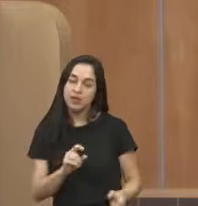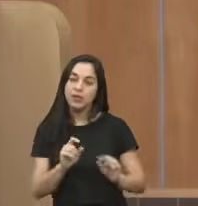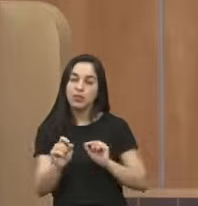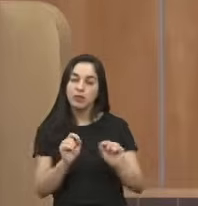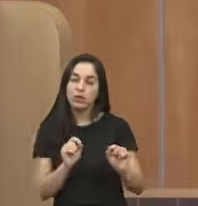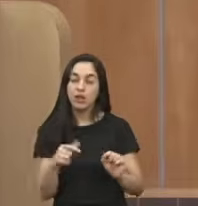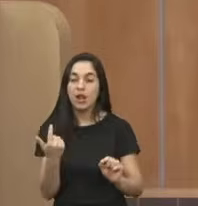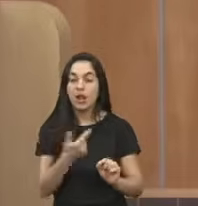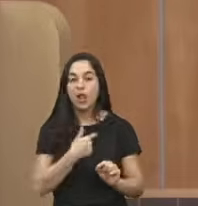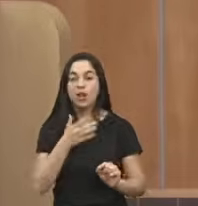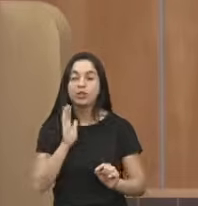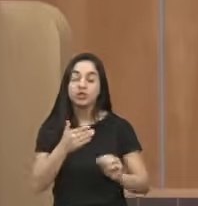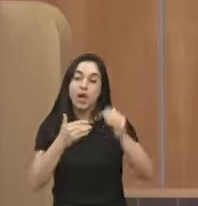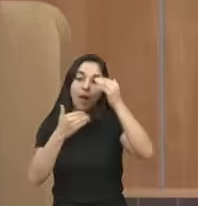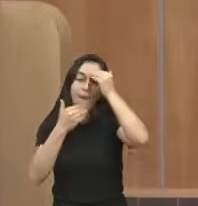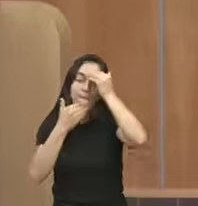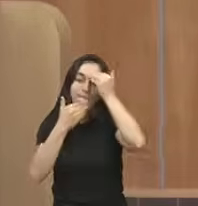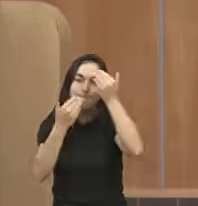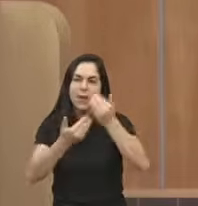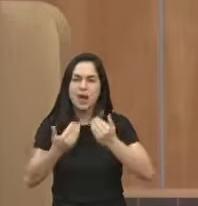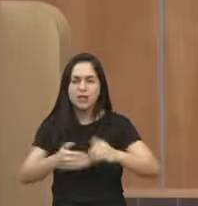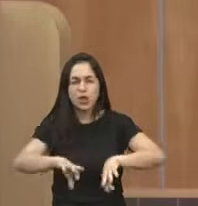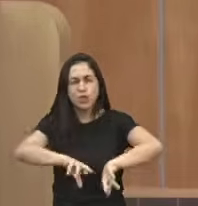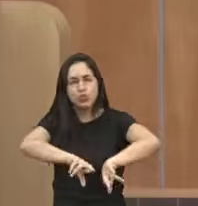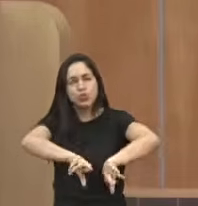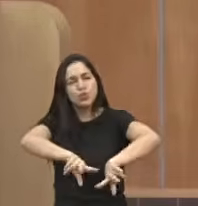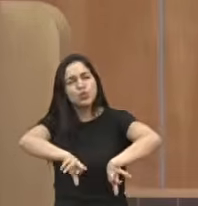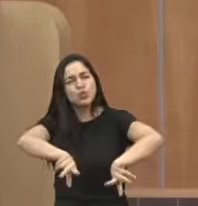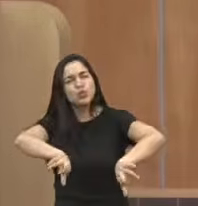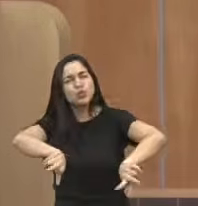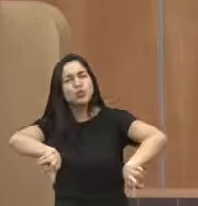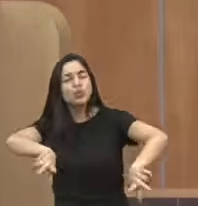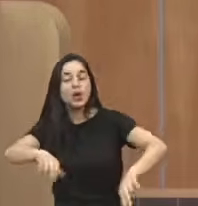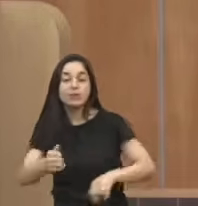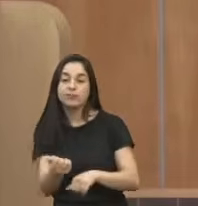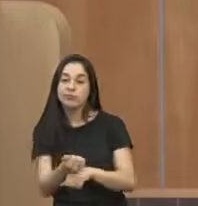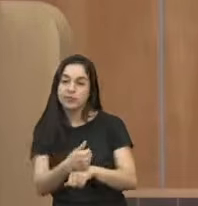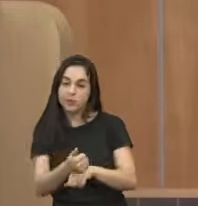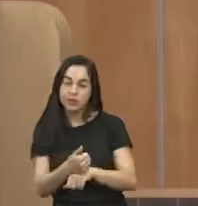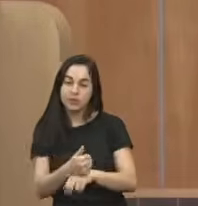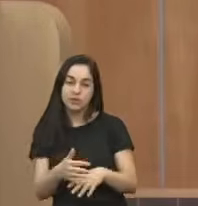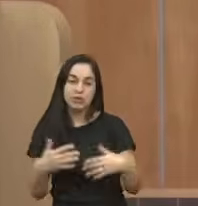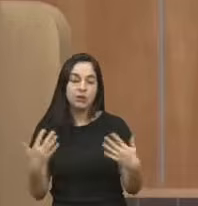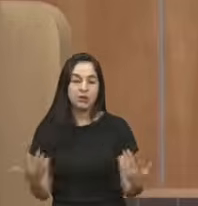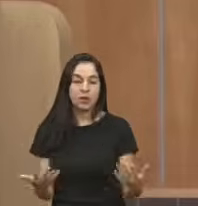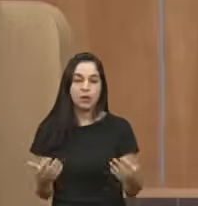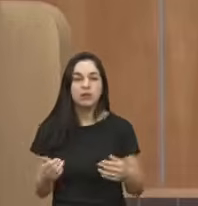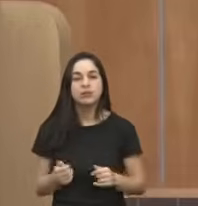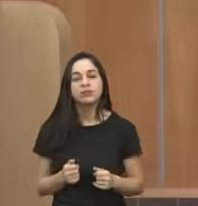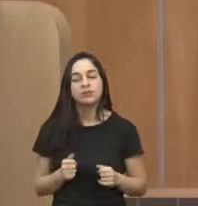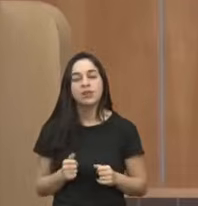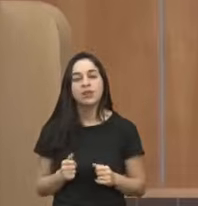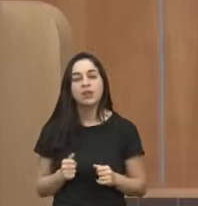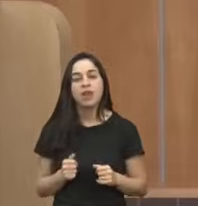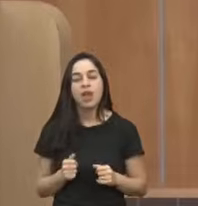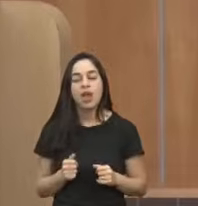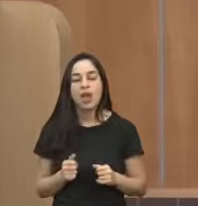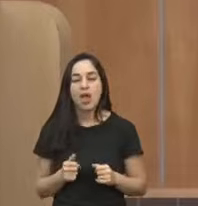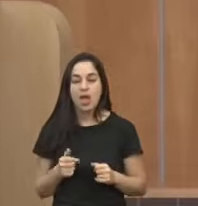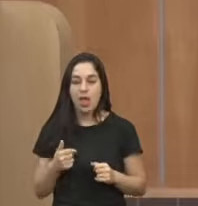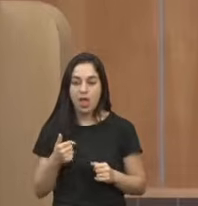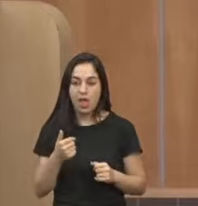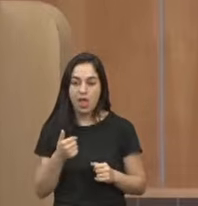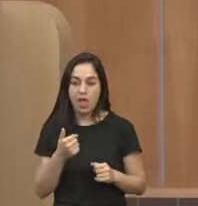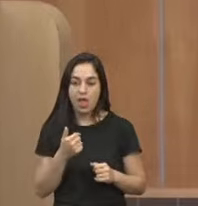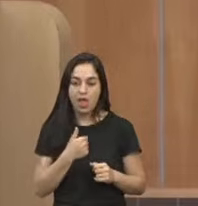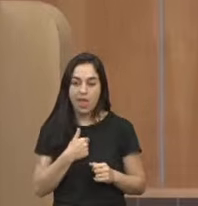já homenageamos dezenas de profissões aqui. Então dá uma impressão, talvez da minha parte,